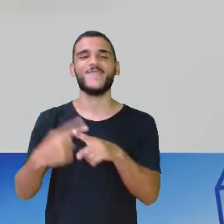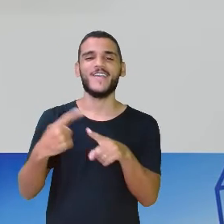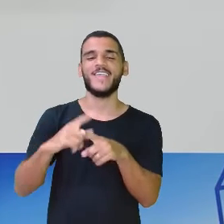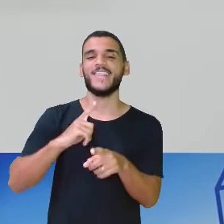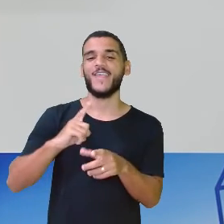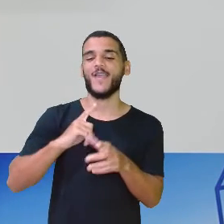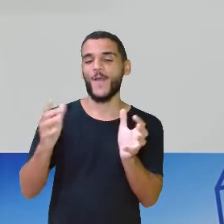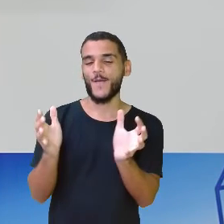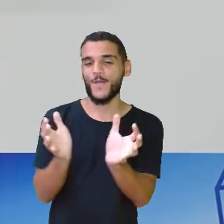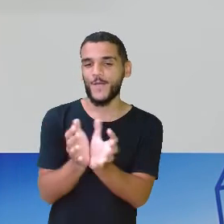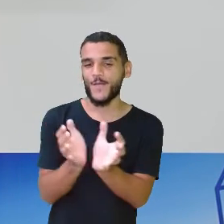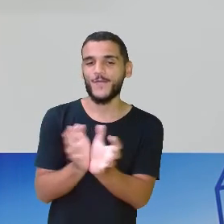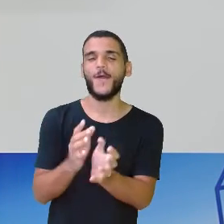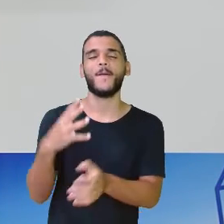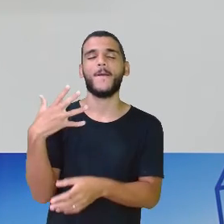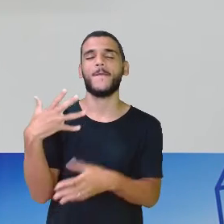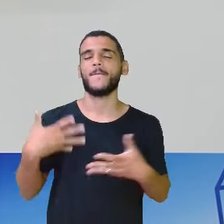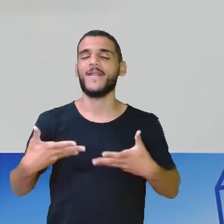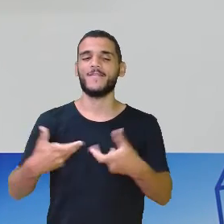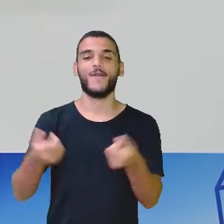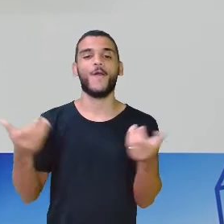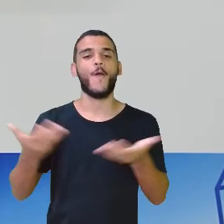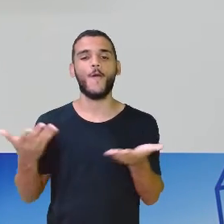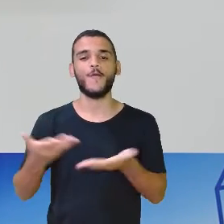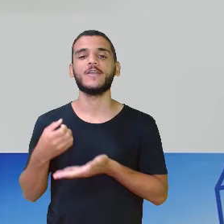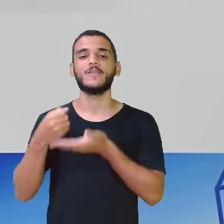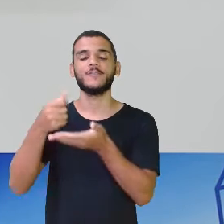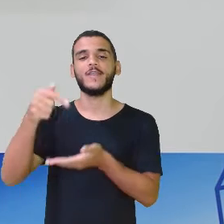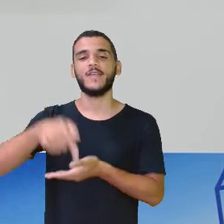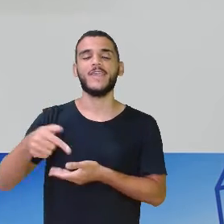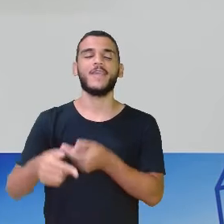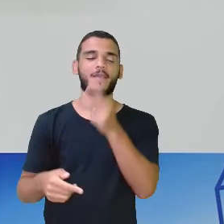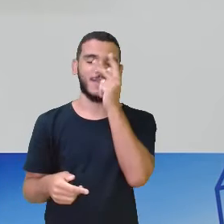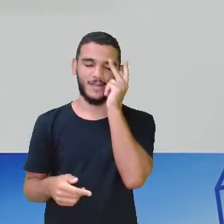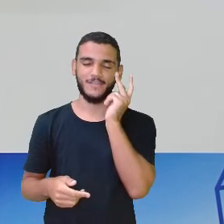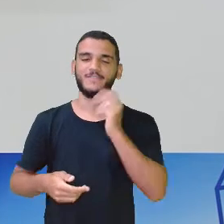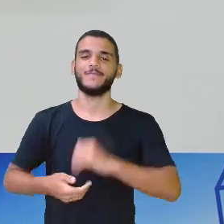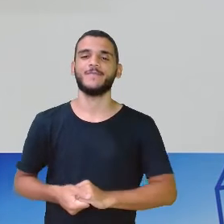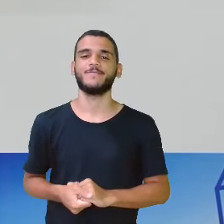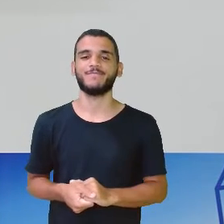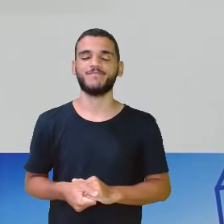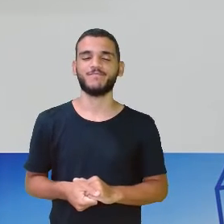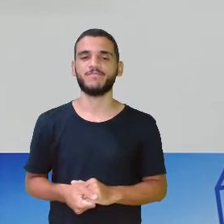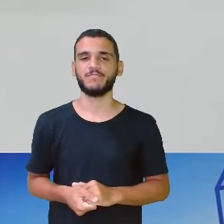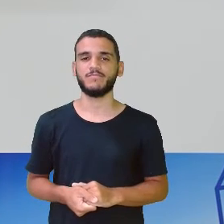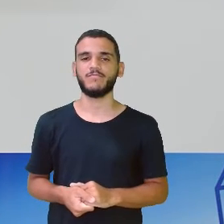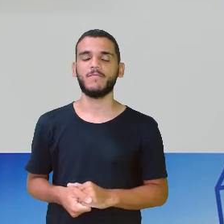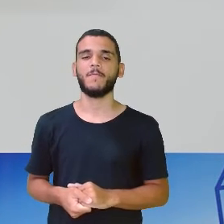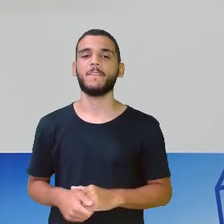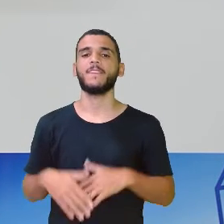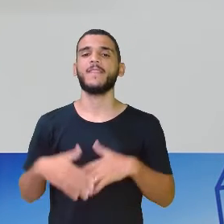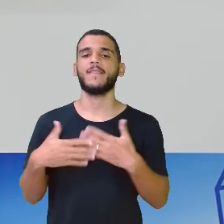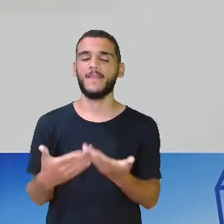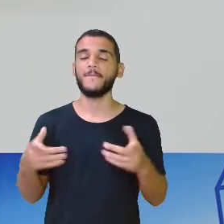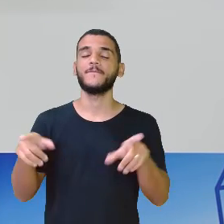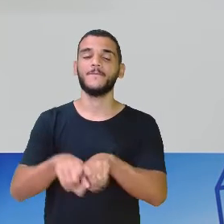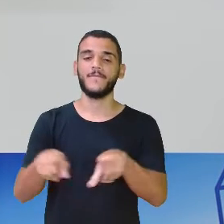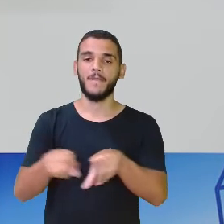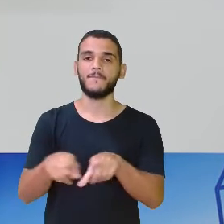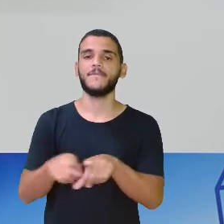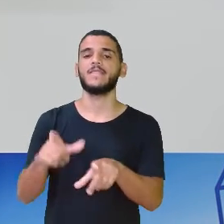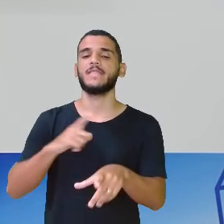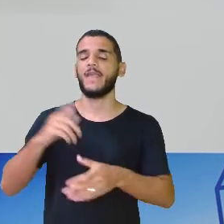equipe maravilhosa aqui, mas hoje quem nos ajuda é o Klinsmann. E a gente também tem aqui